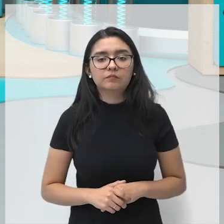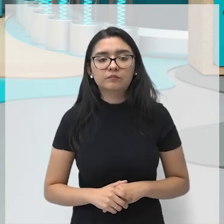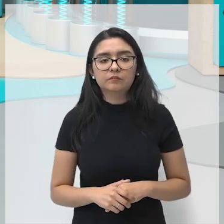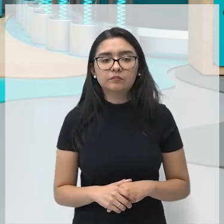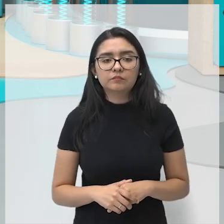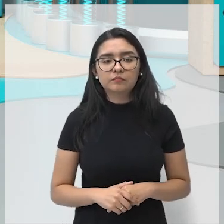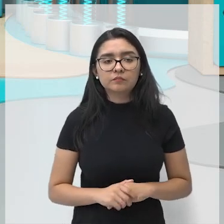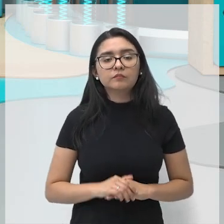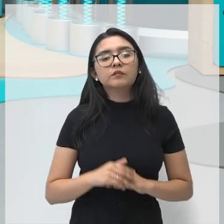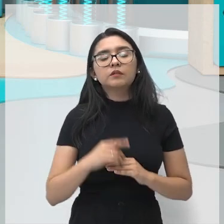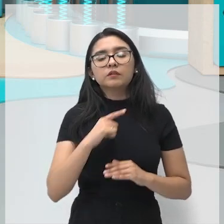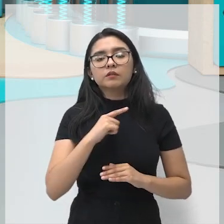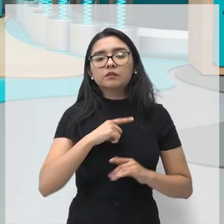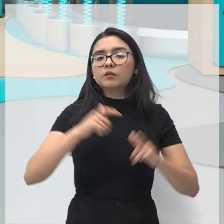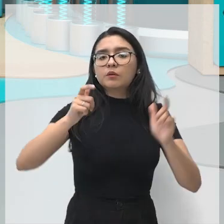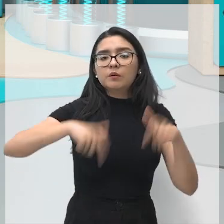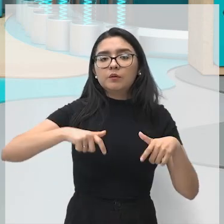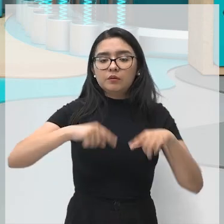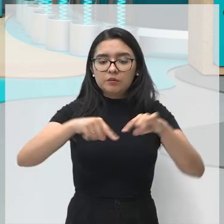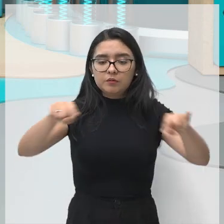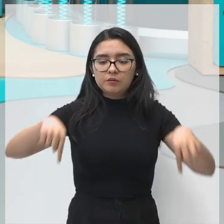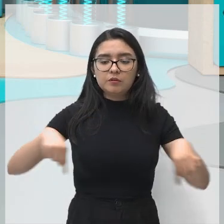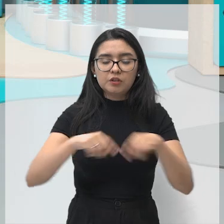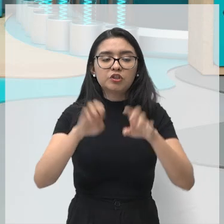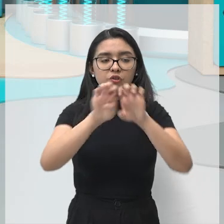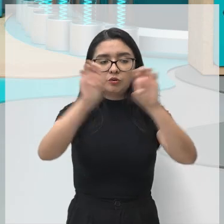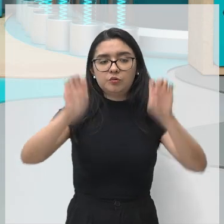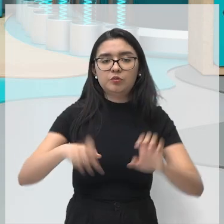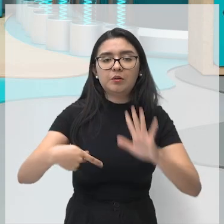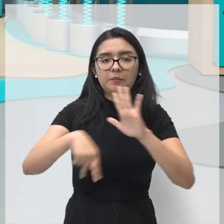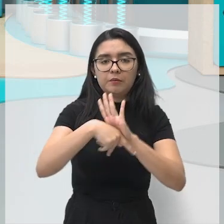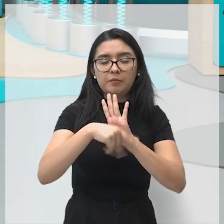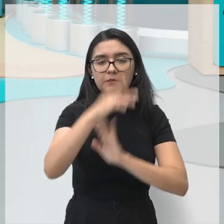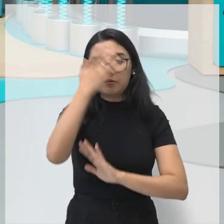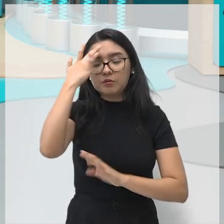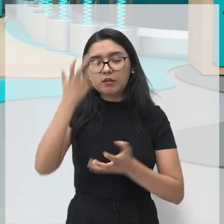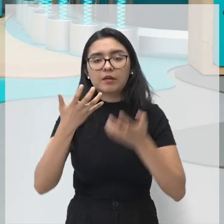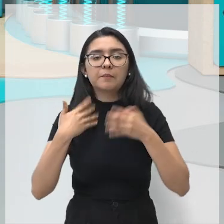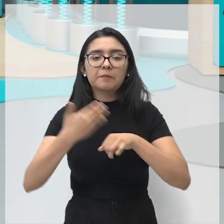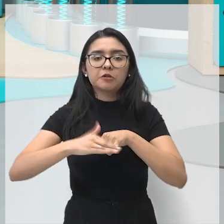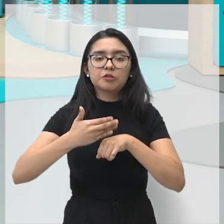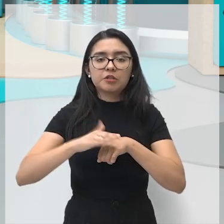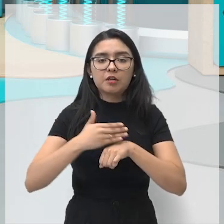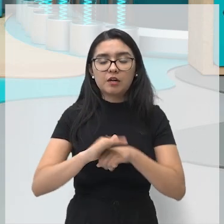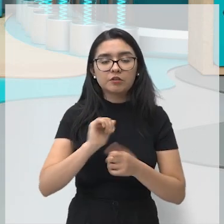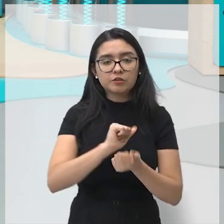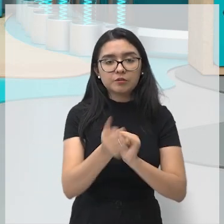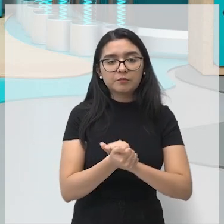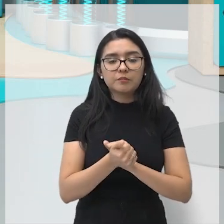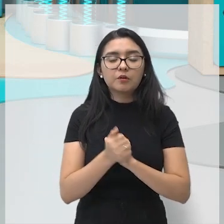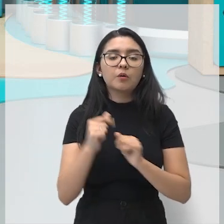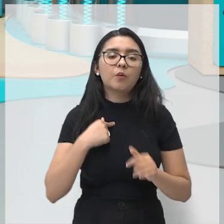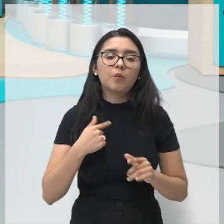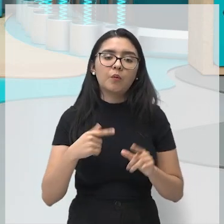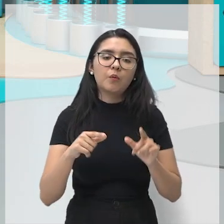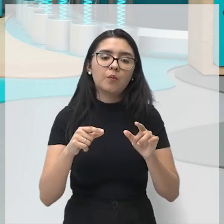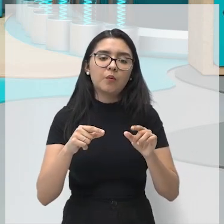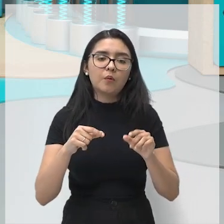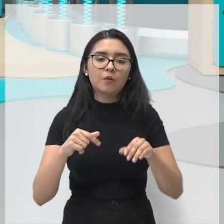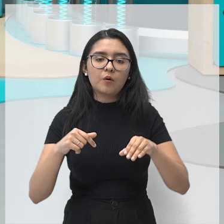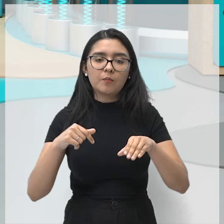são estabelecimentos que possuem estrutura própria para quem quer praticar a modalidade com obstáculos móveis,